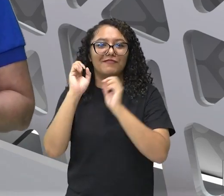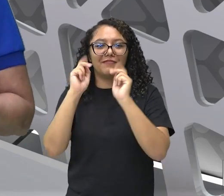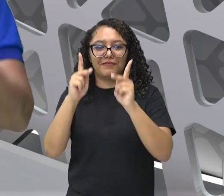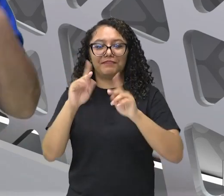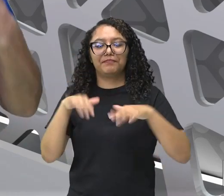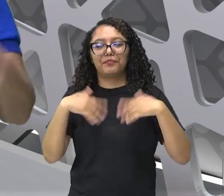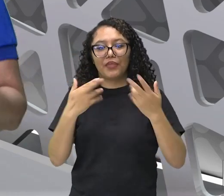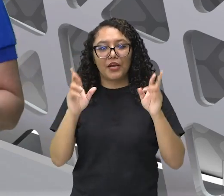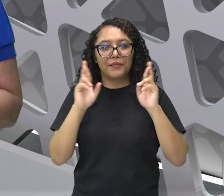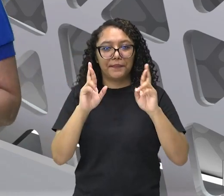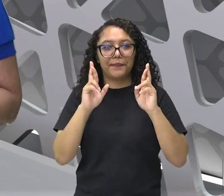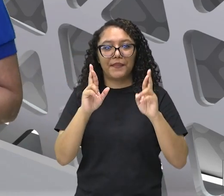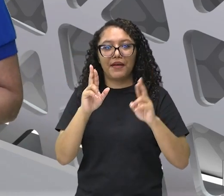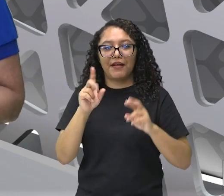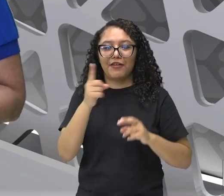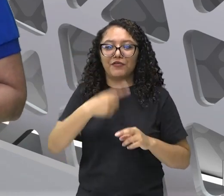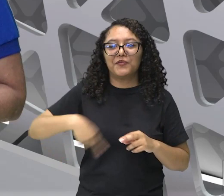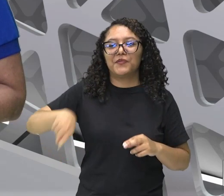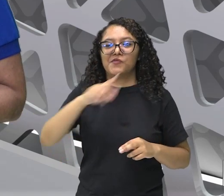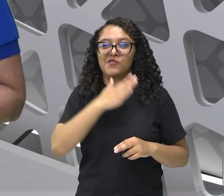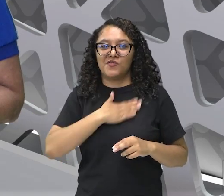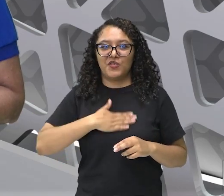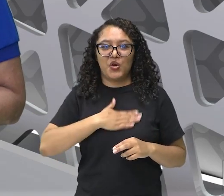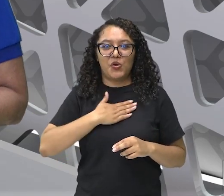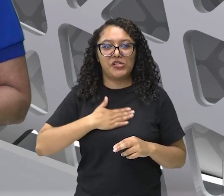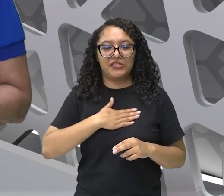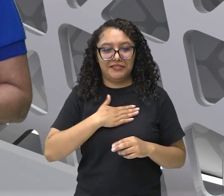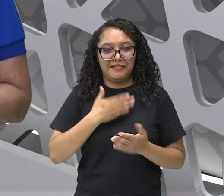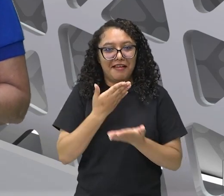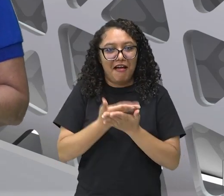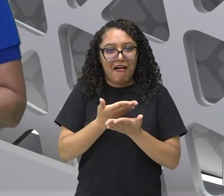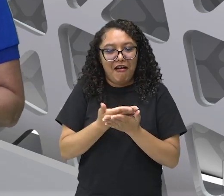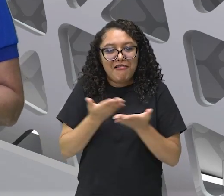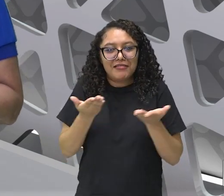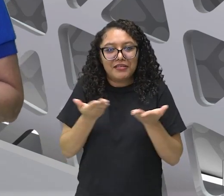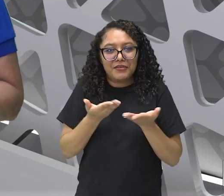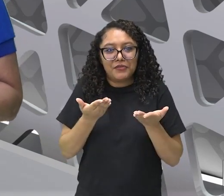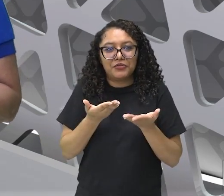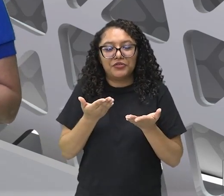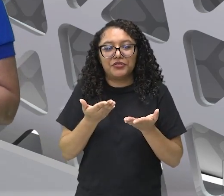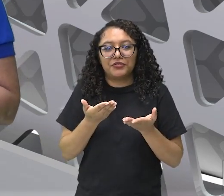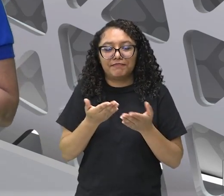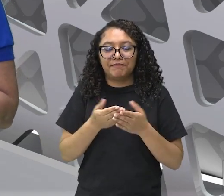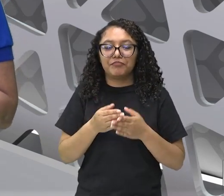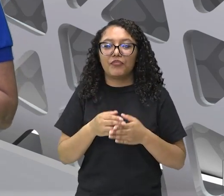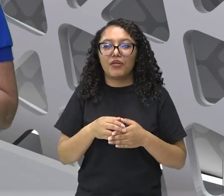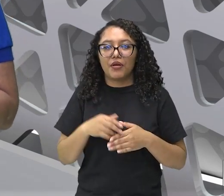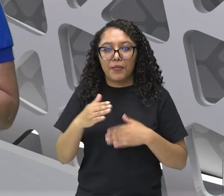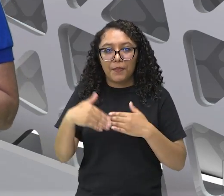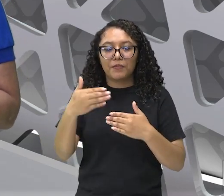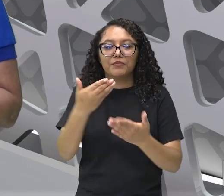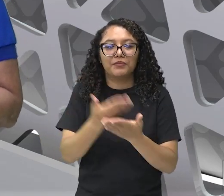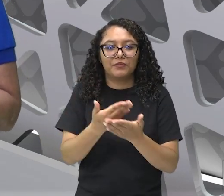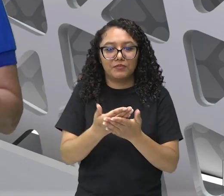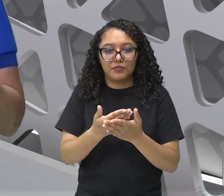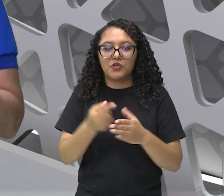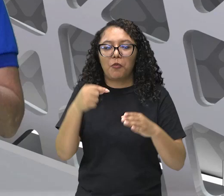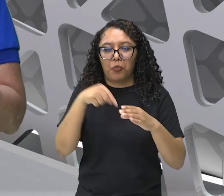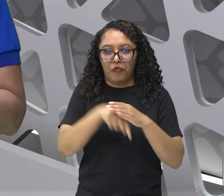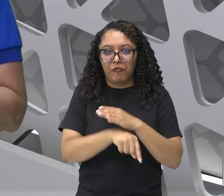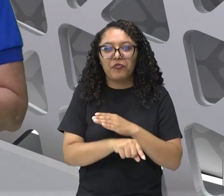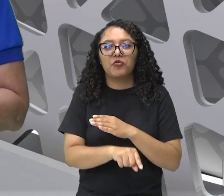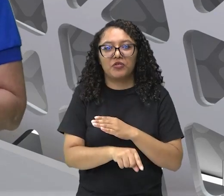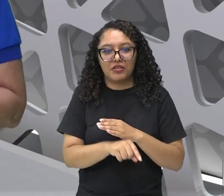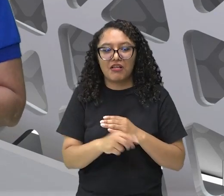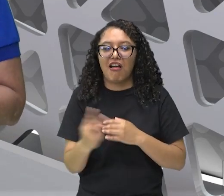Então, esperamos que vocês tenham gostado da nossa aula de hoje. Nós vamos aprofundar nas próximas aulas